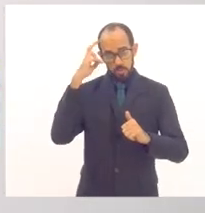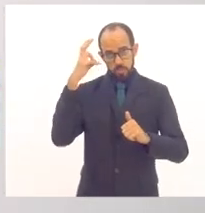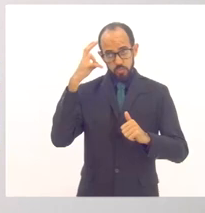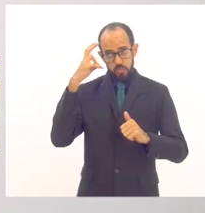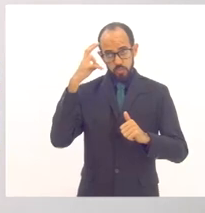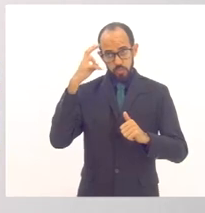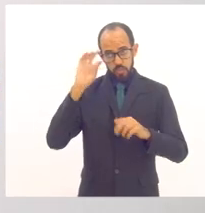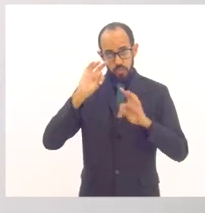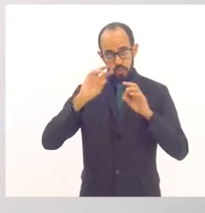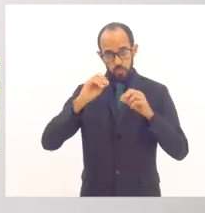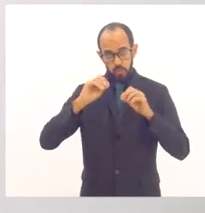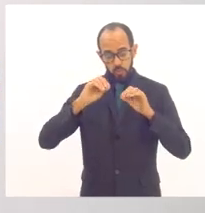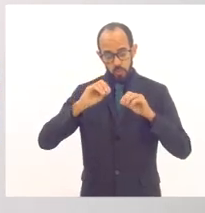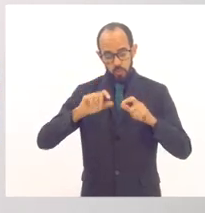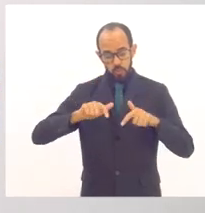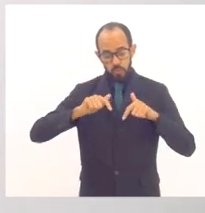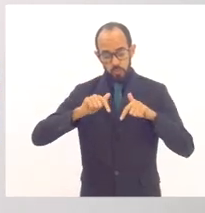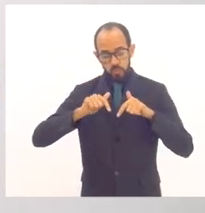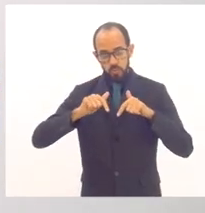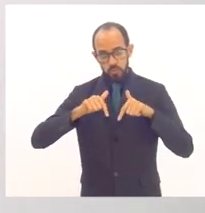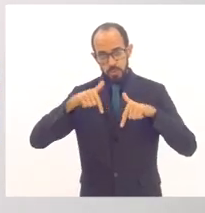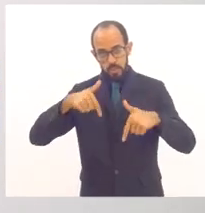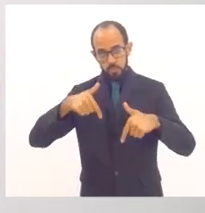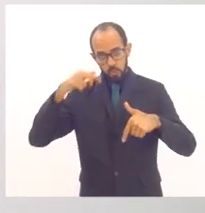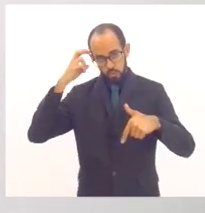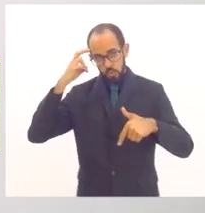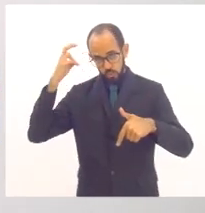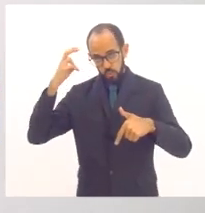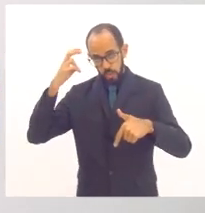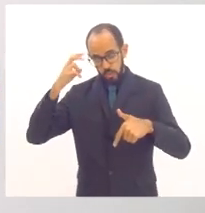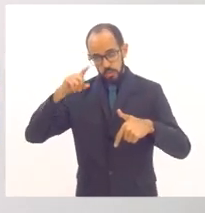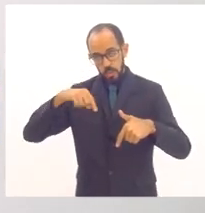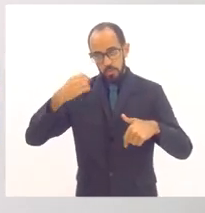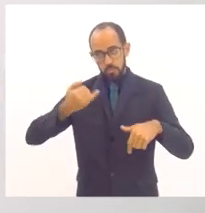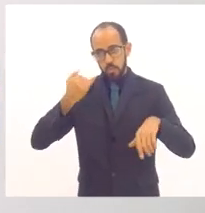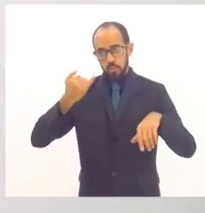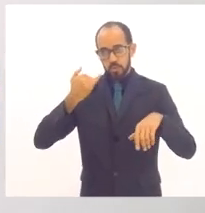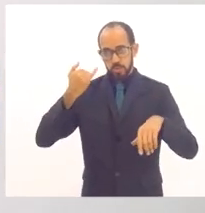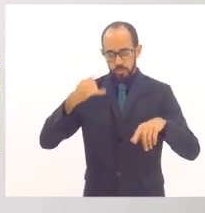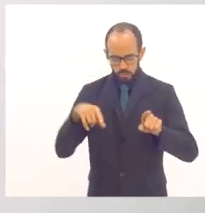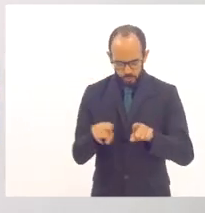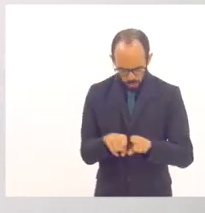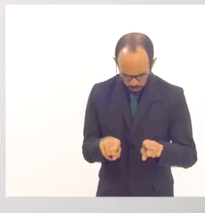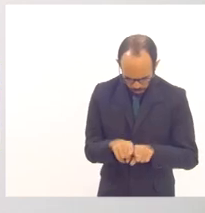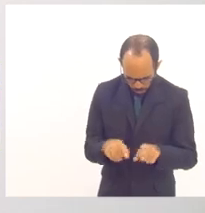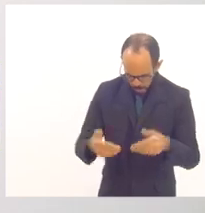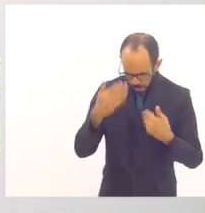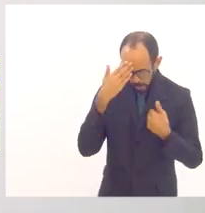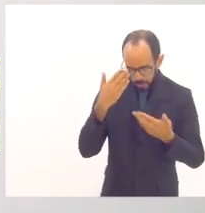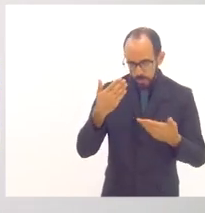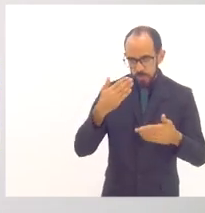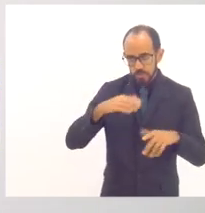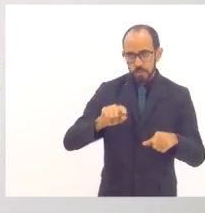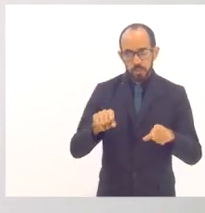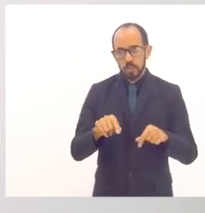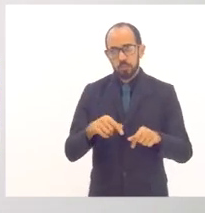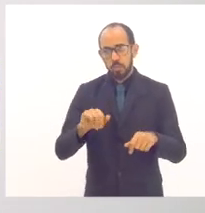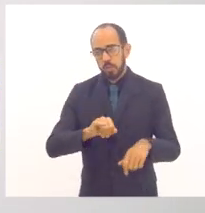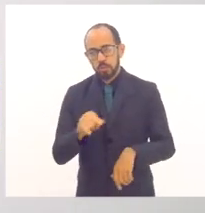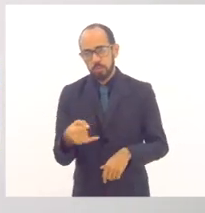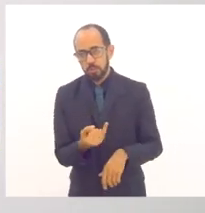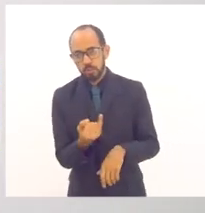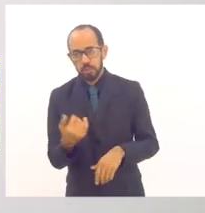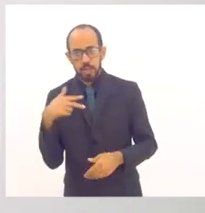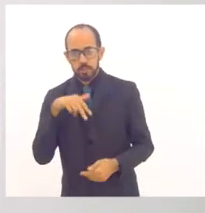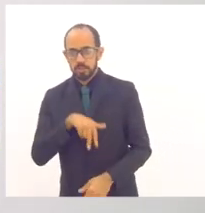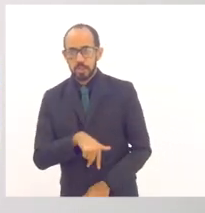suas manifestações culturais, que é muito importante. E quero também agradecer por essa